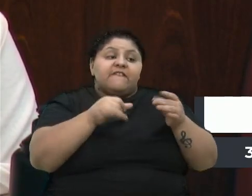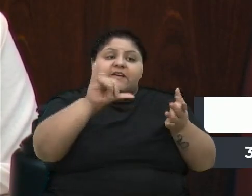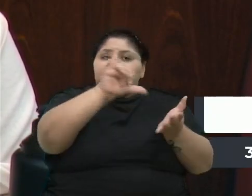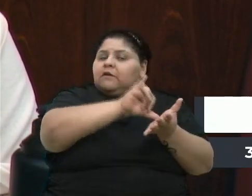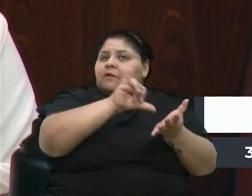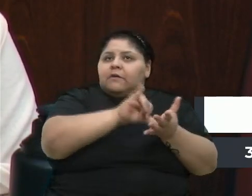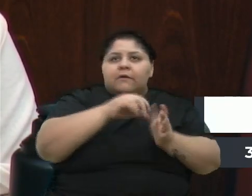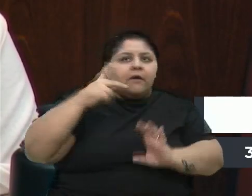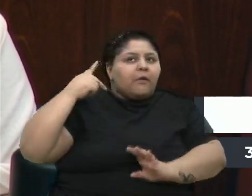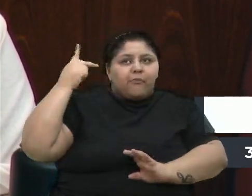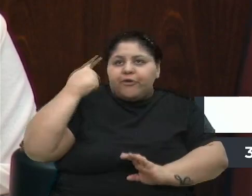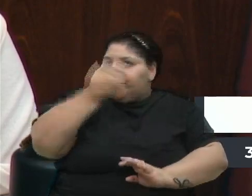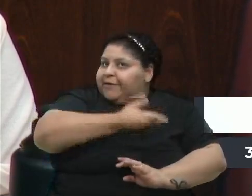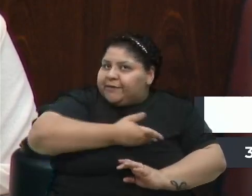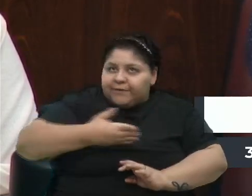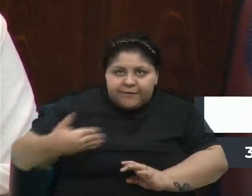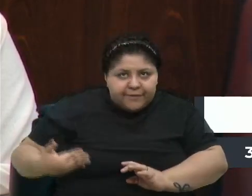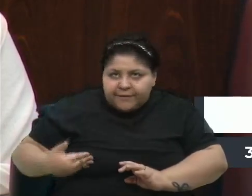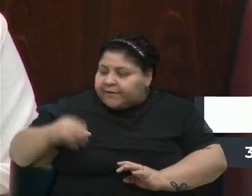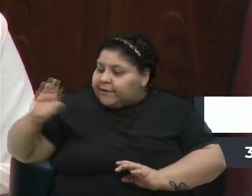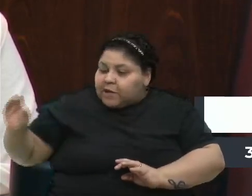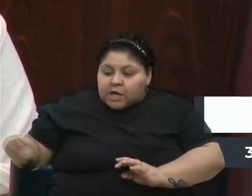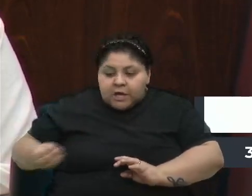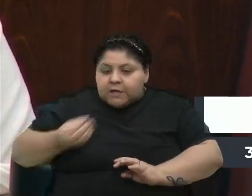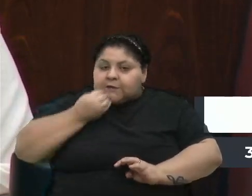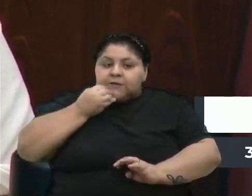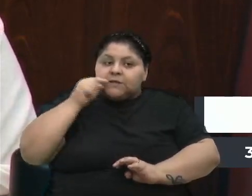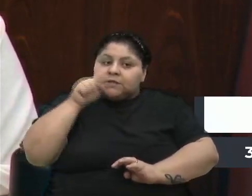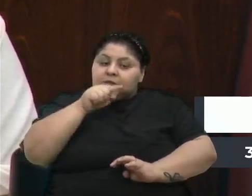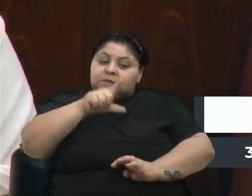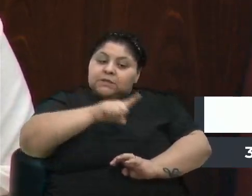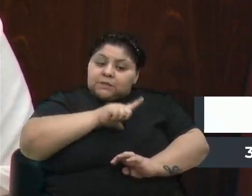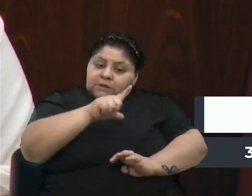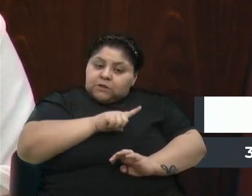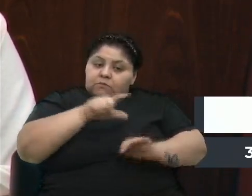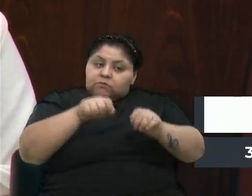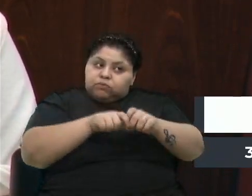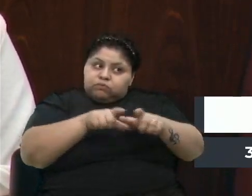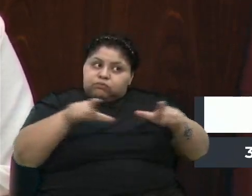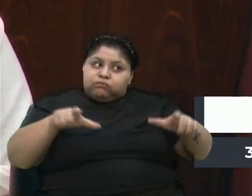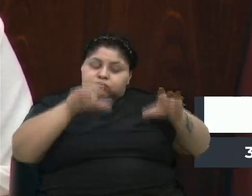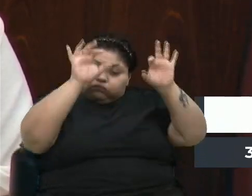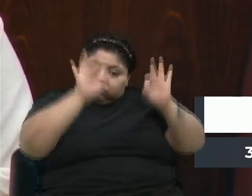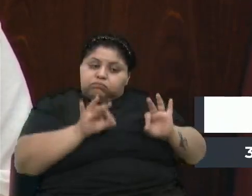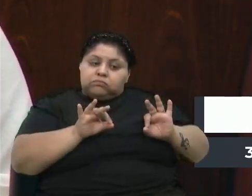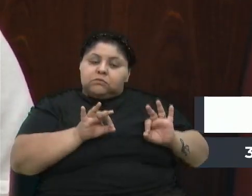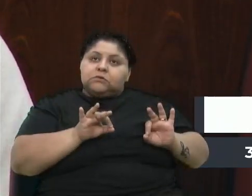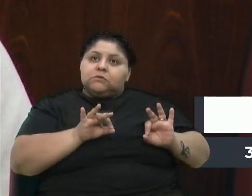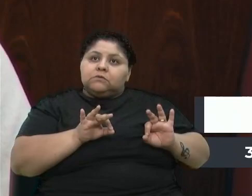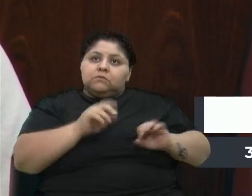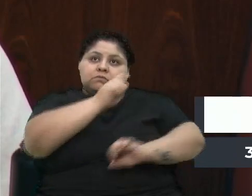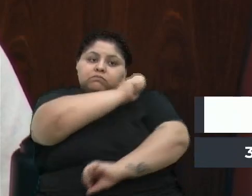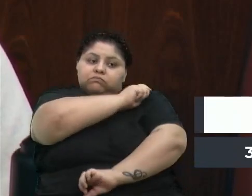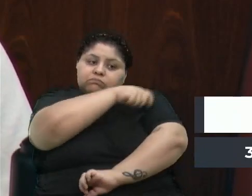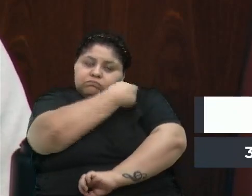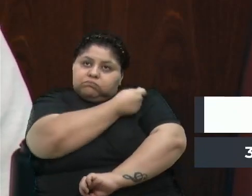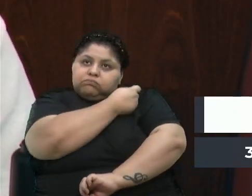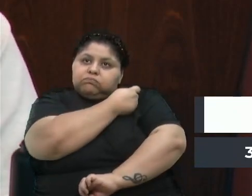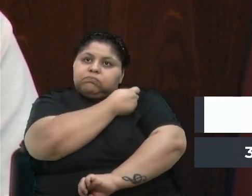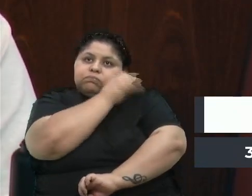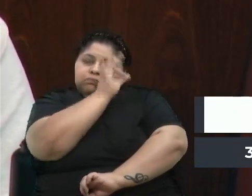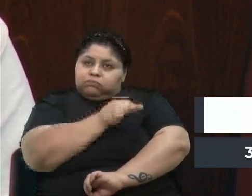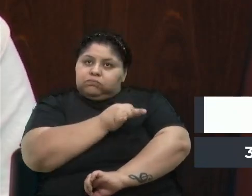política pública, é oportunizar que elas tenham um espaço adequado e fiscalizar